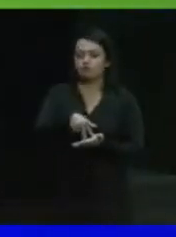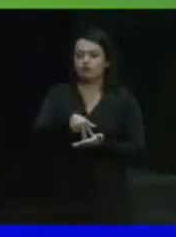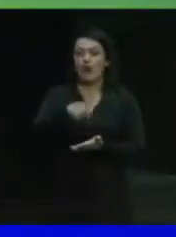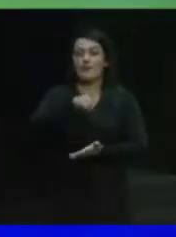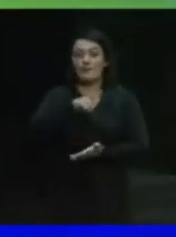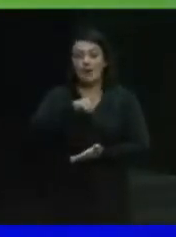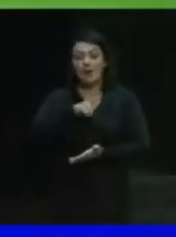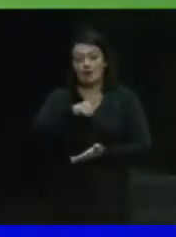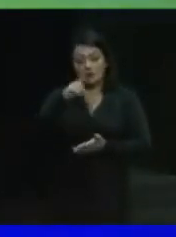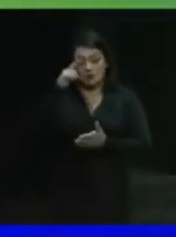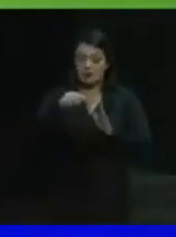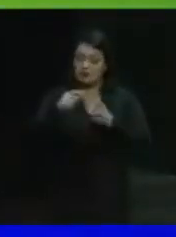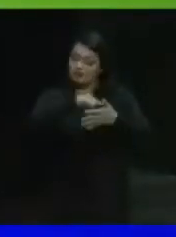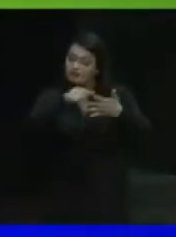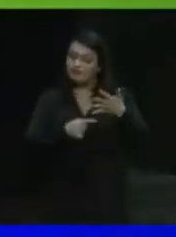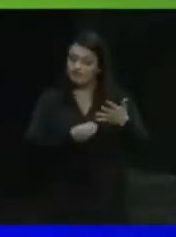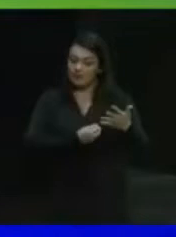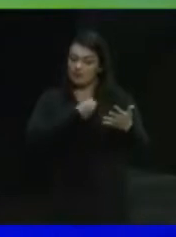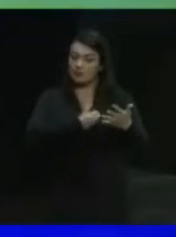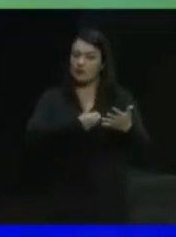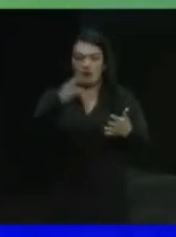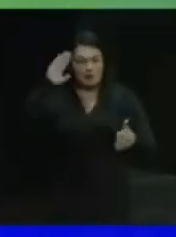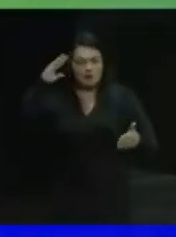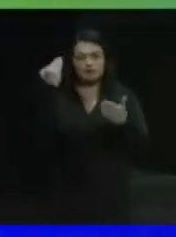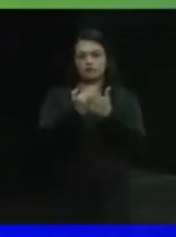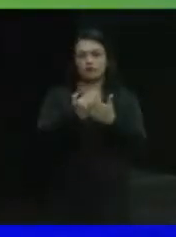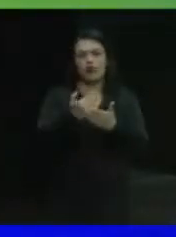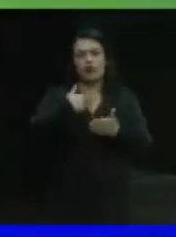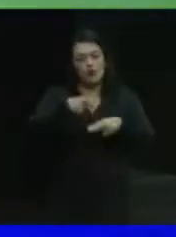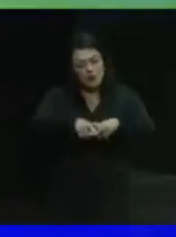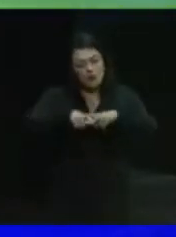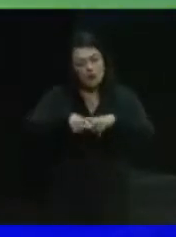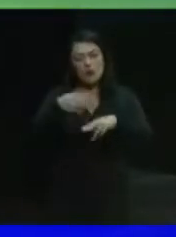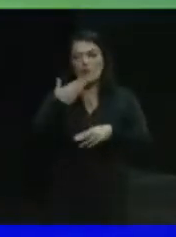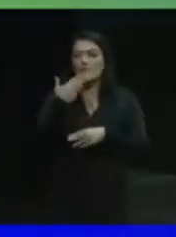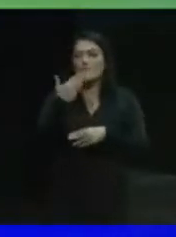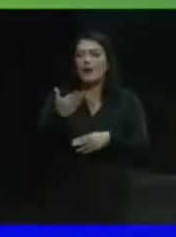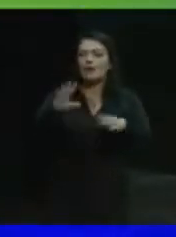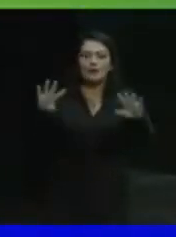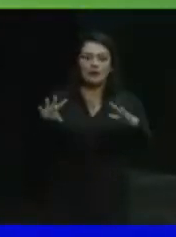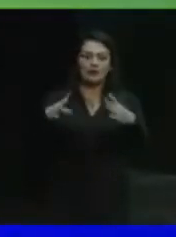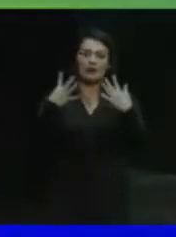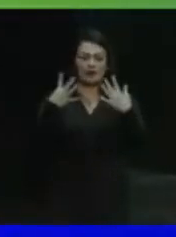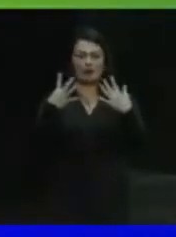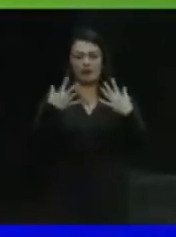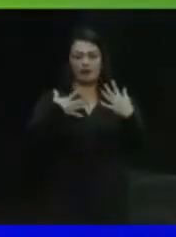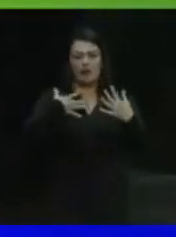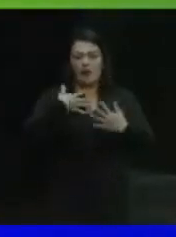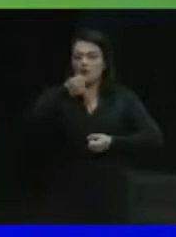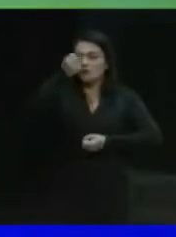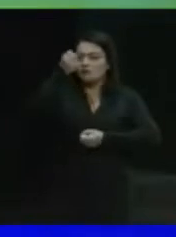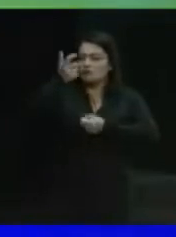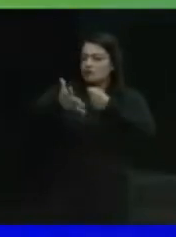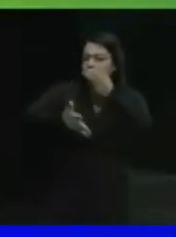ambições pessoais. Por isso, eu peço hoje atenção às minhas palavras,